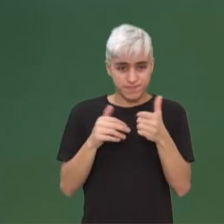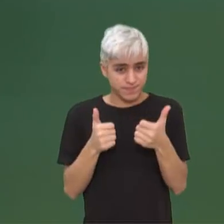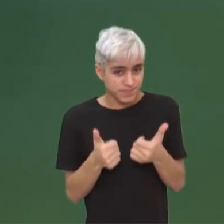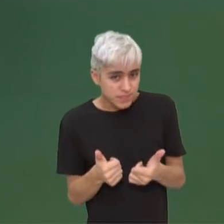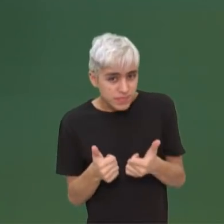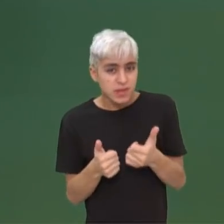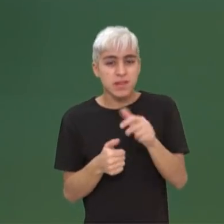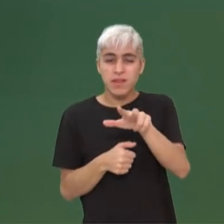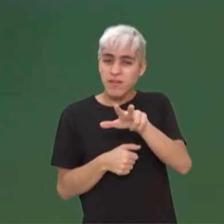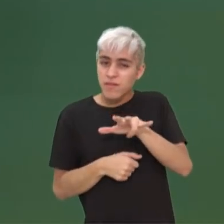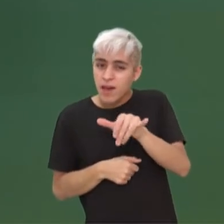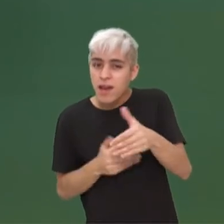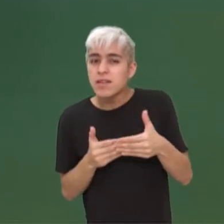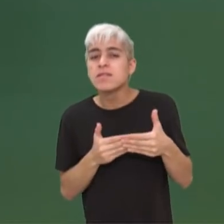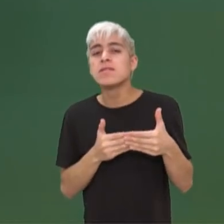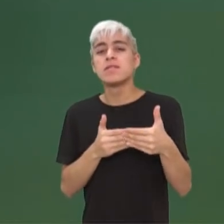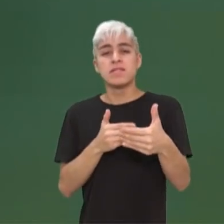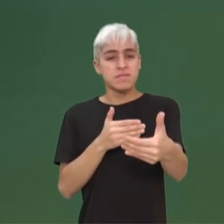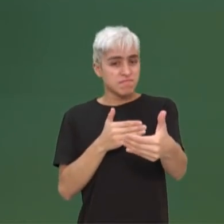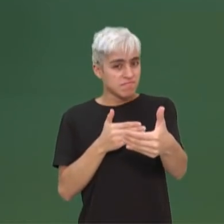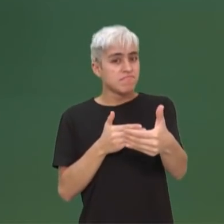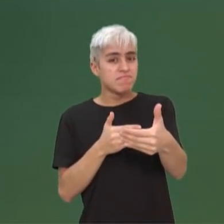e vai ter ali bastante